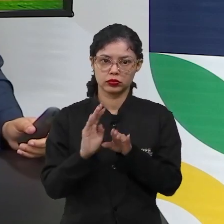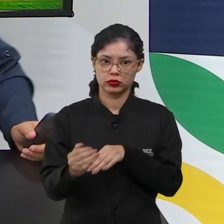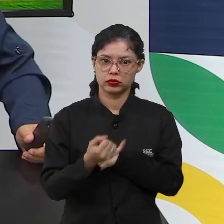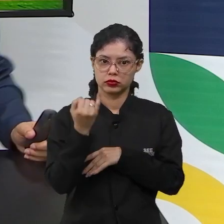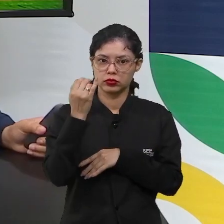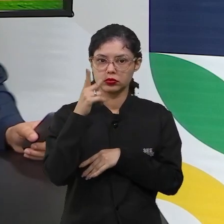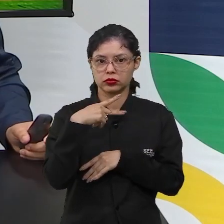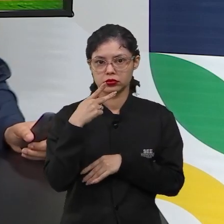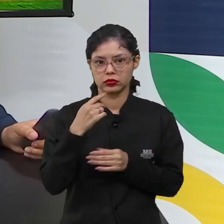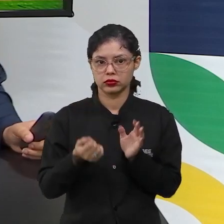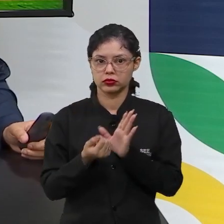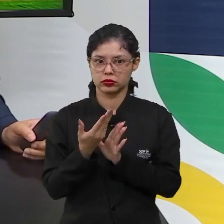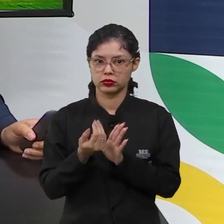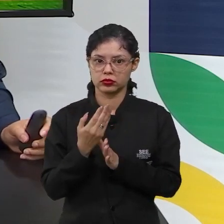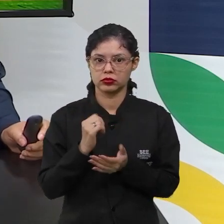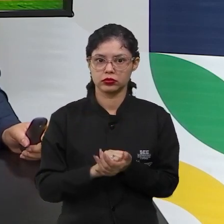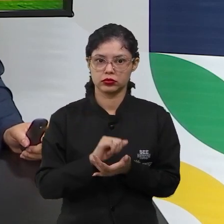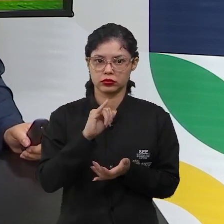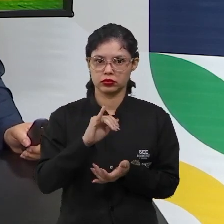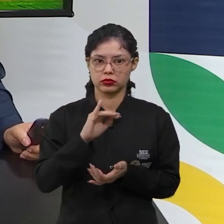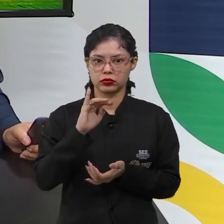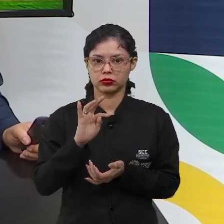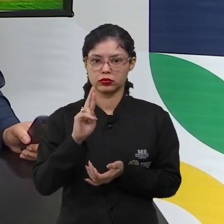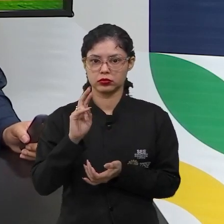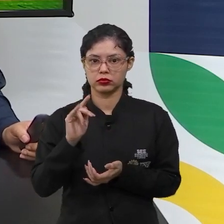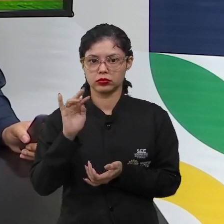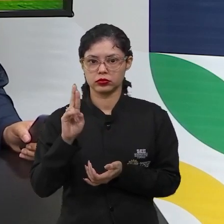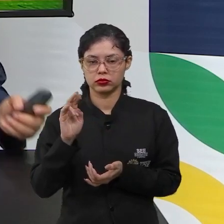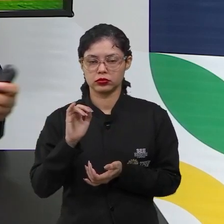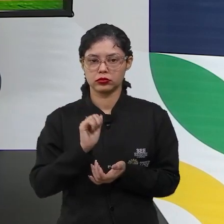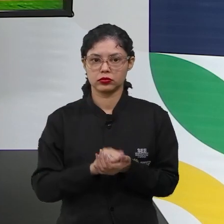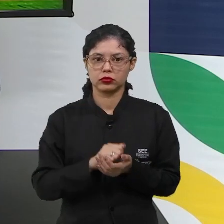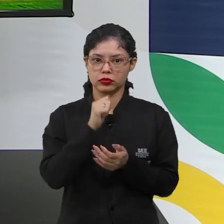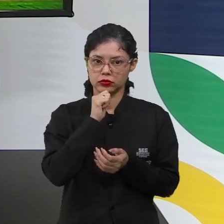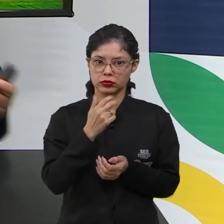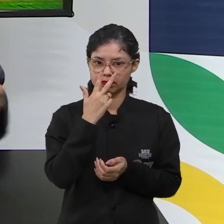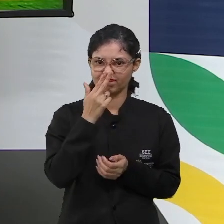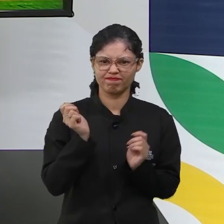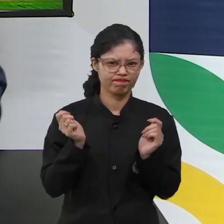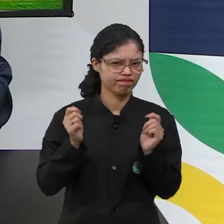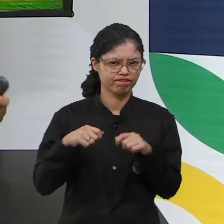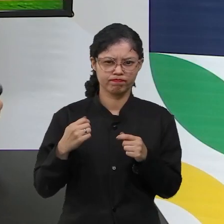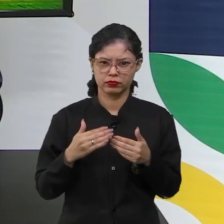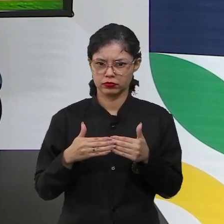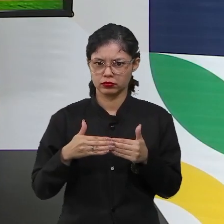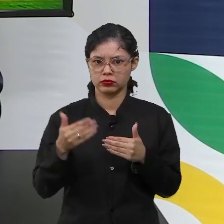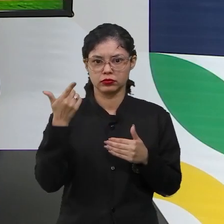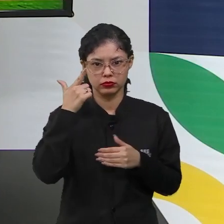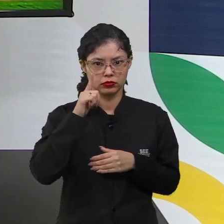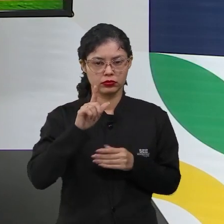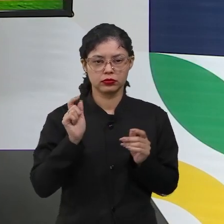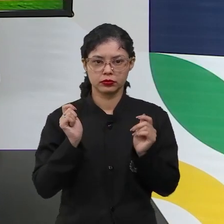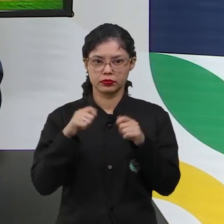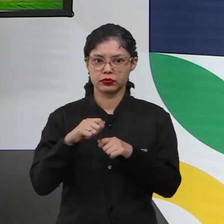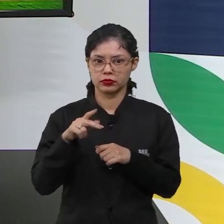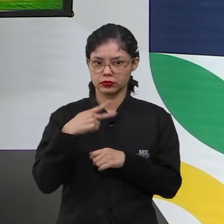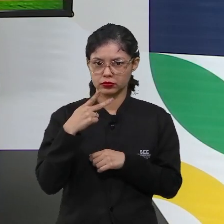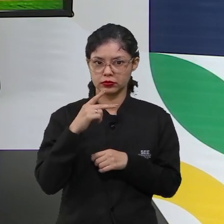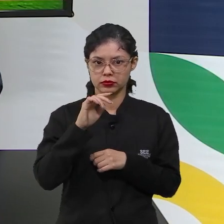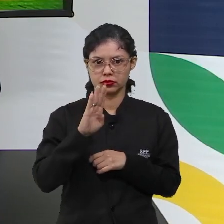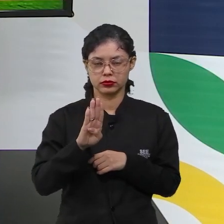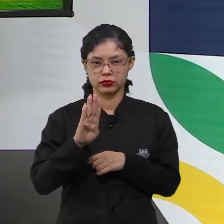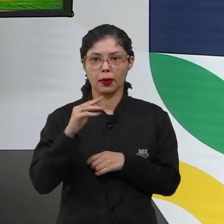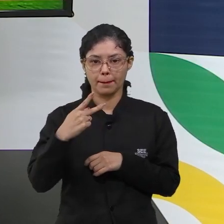quando falamos do produto interno bruto, que antigamente parecia ser impossível alcançar os Estados Unidos quando falávamos em